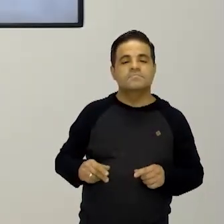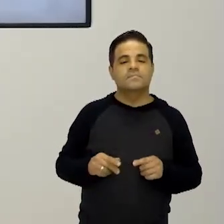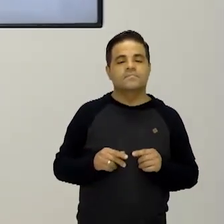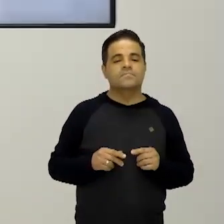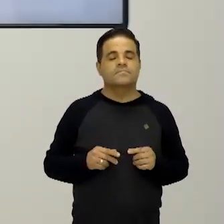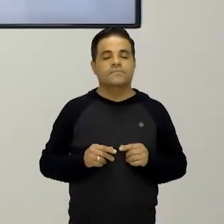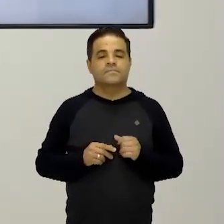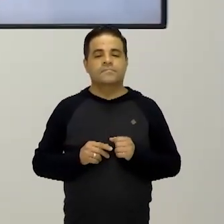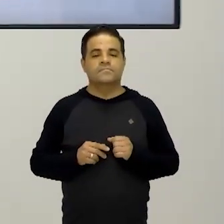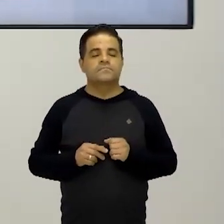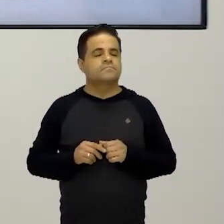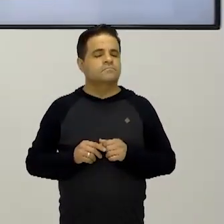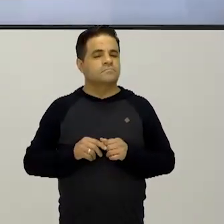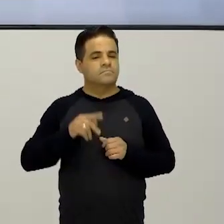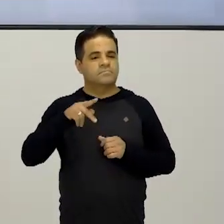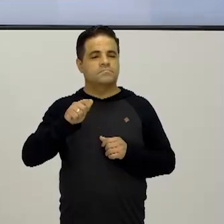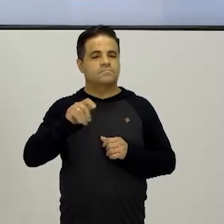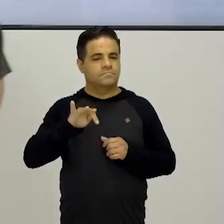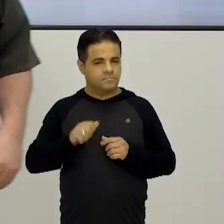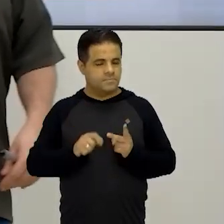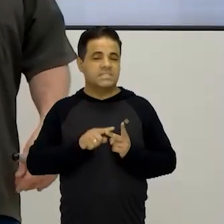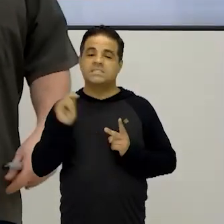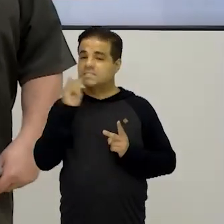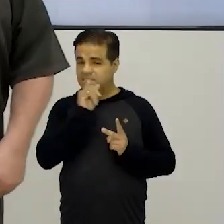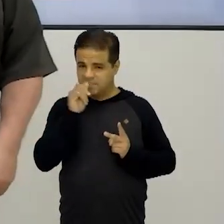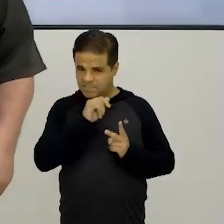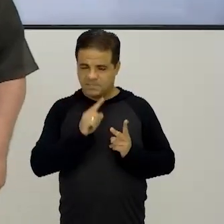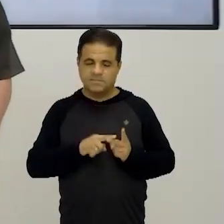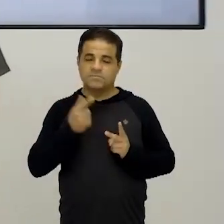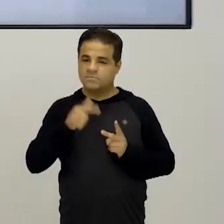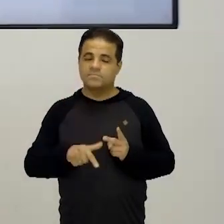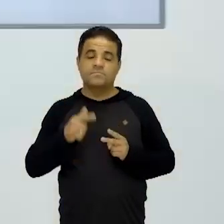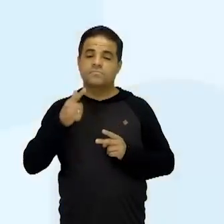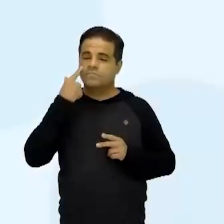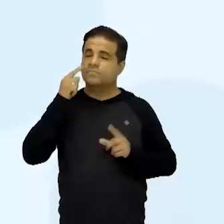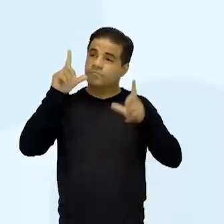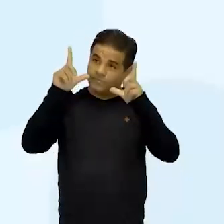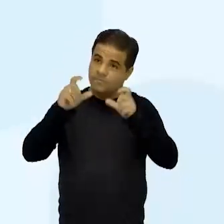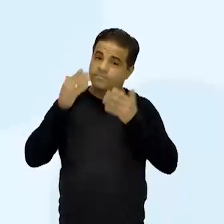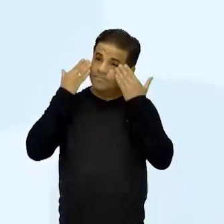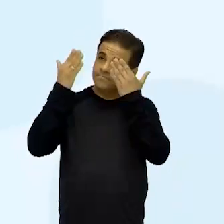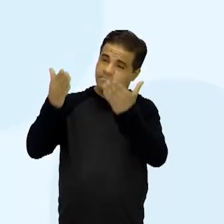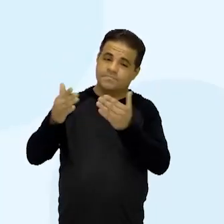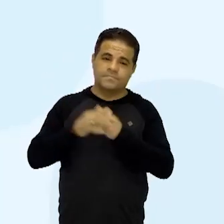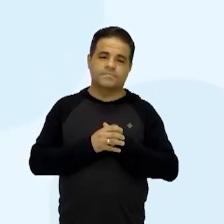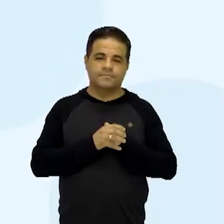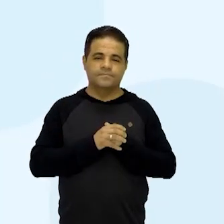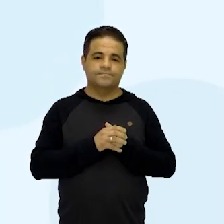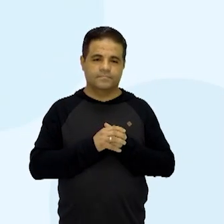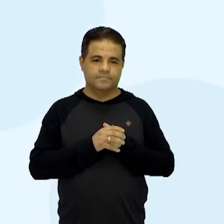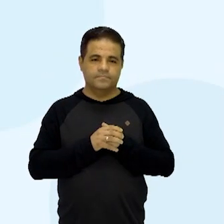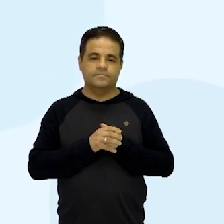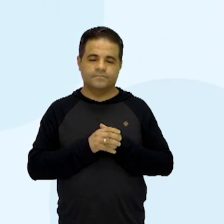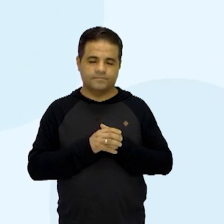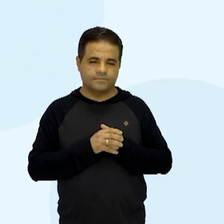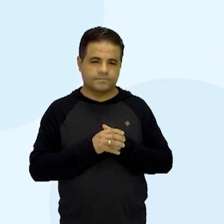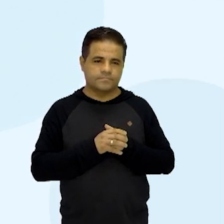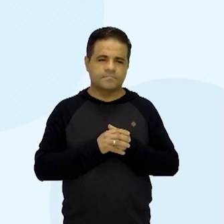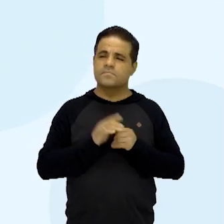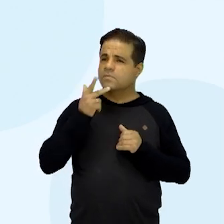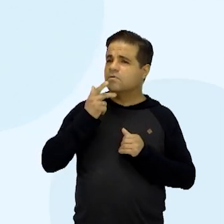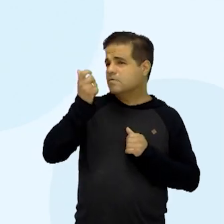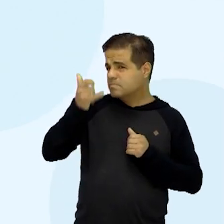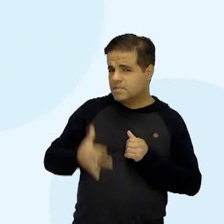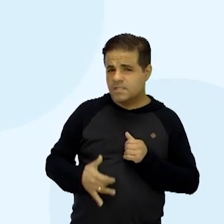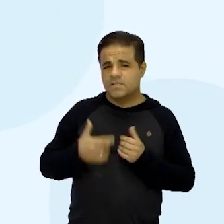the French. Pasta, the Italians. Legal. Vamos para mais uma imagem na tela para vocês. When we talk about people around the world, who has